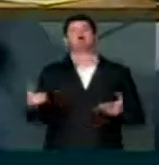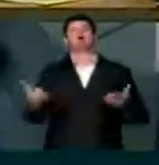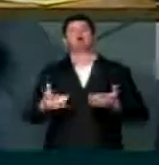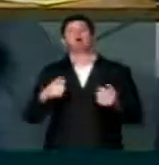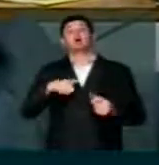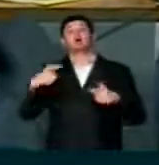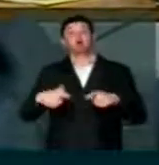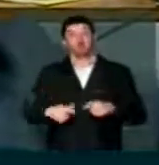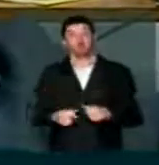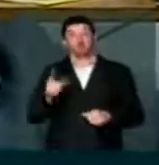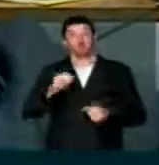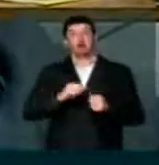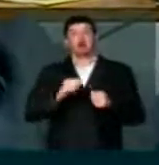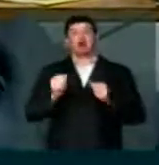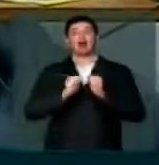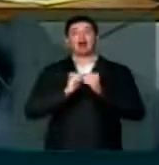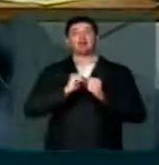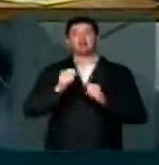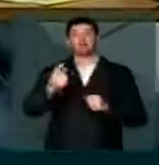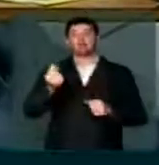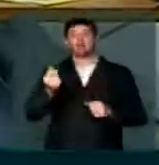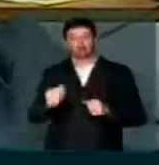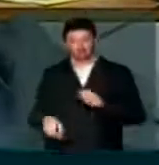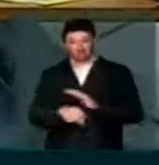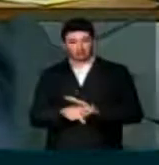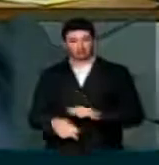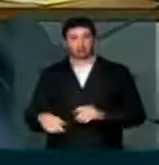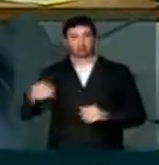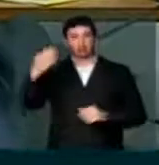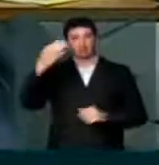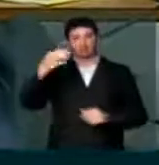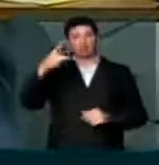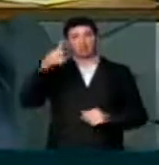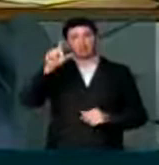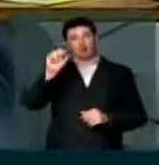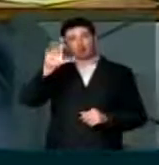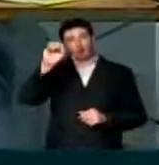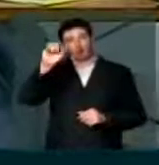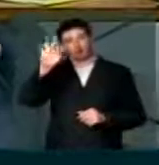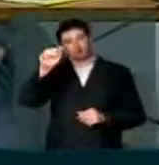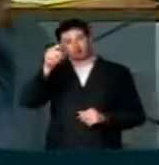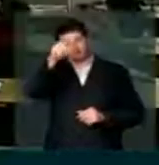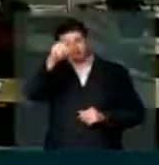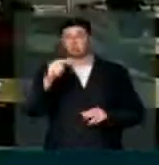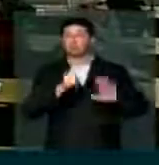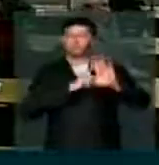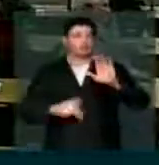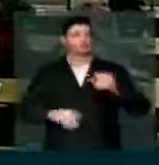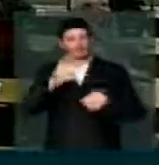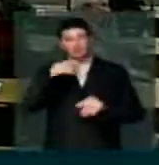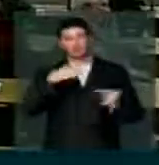Operando para a lavagem de dinheiro feita nas operações de Paulo Roberto Costa. Deputado. Então, presidente,